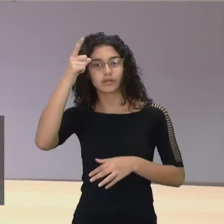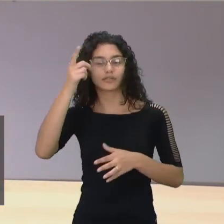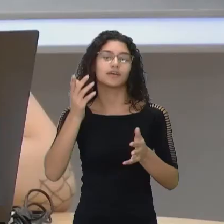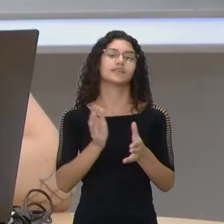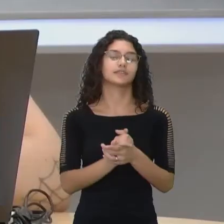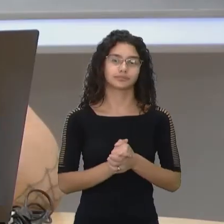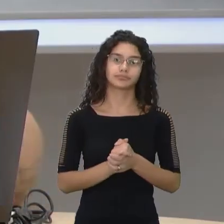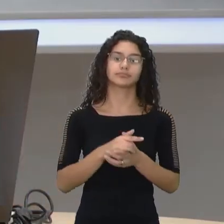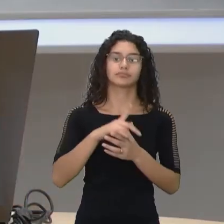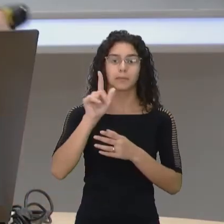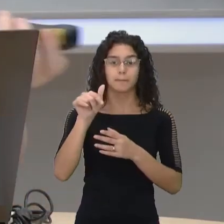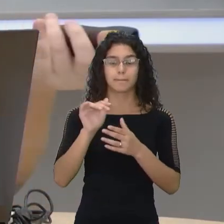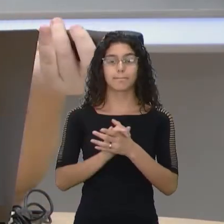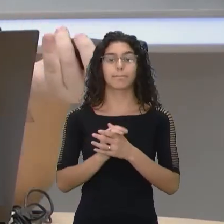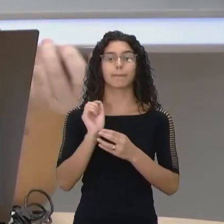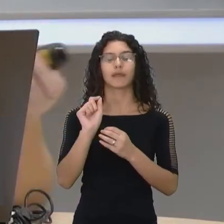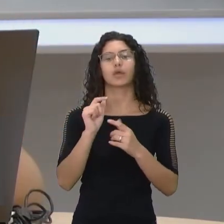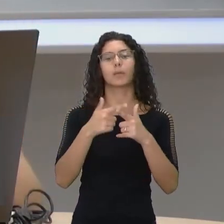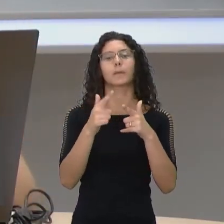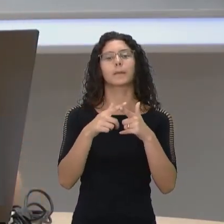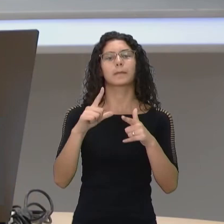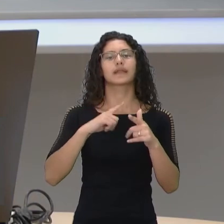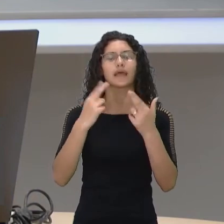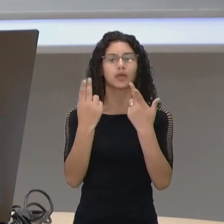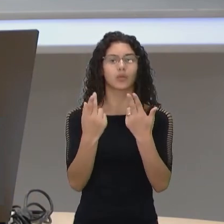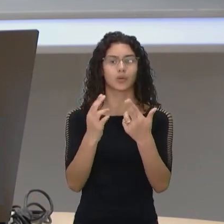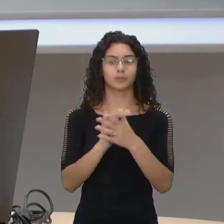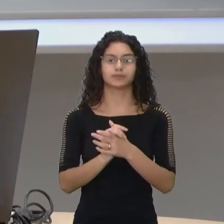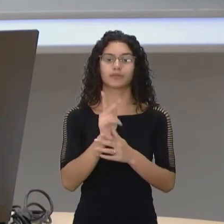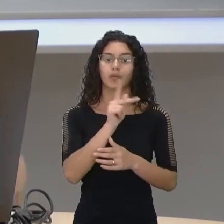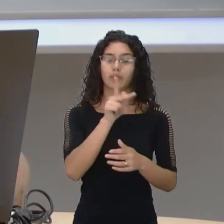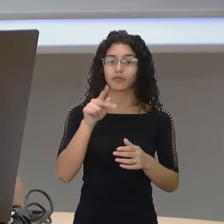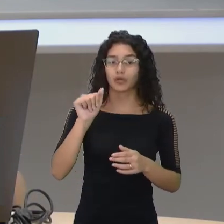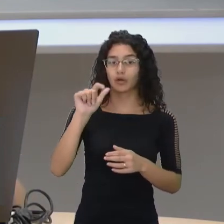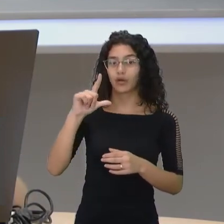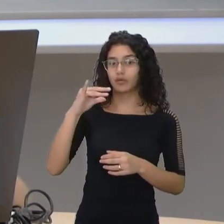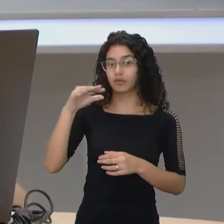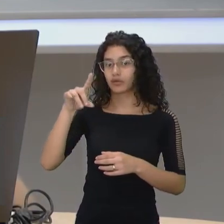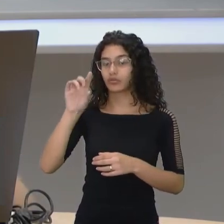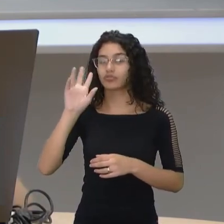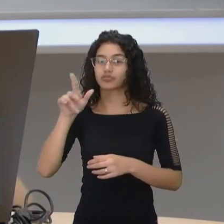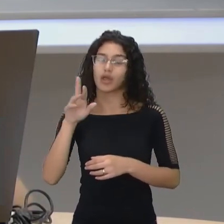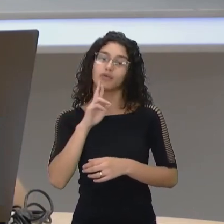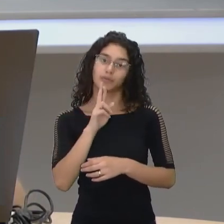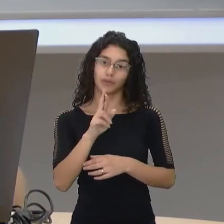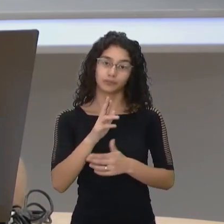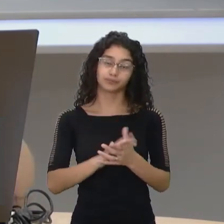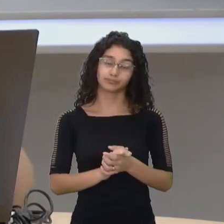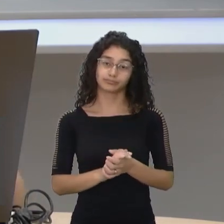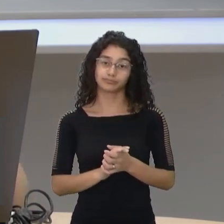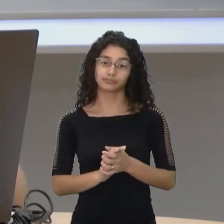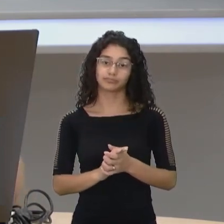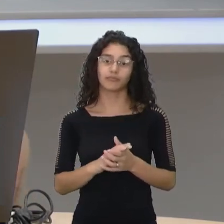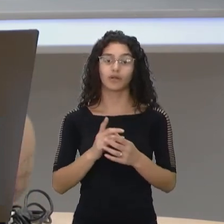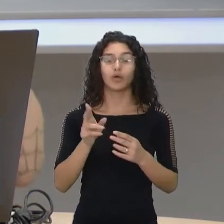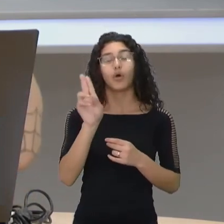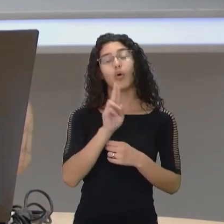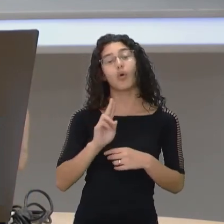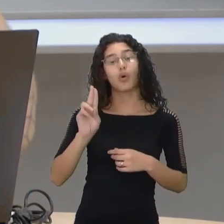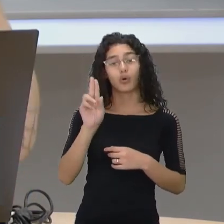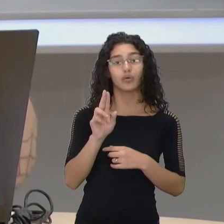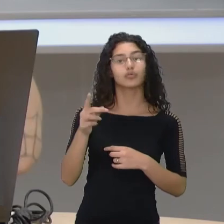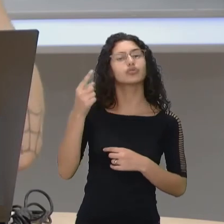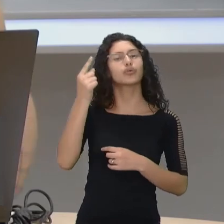Exatamente, é isso mesmo. Então, o que esses problemas têm em comum? O professor Alcides já deu uma primeira resposta, né? O uso